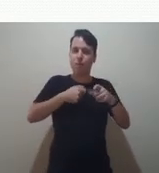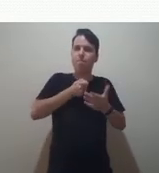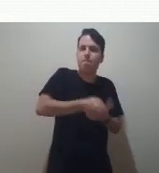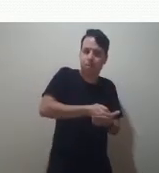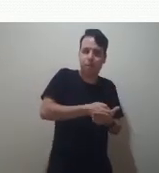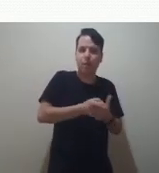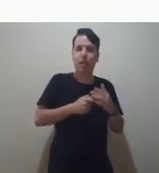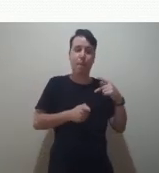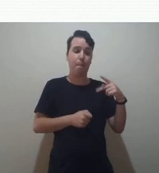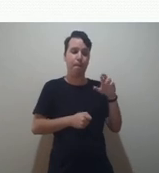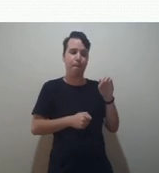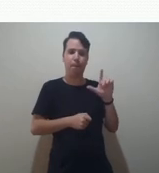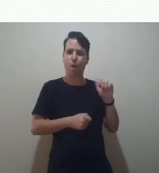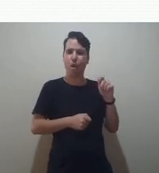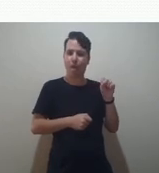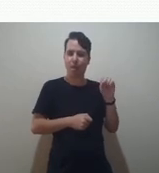Geralmente,